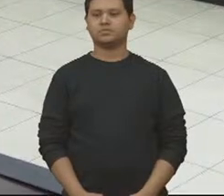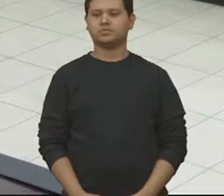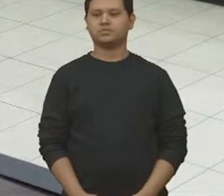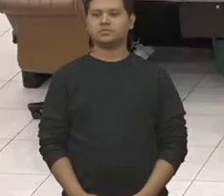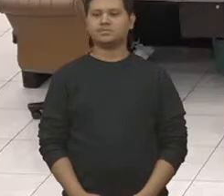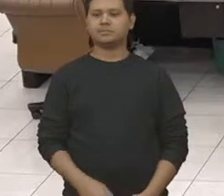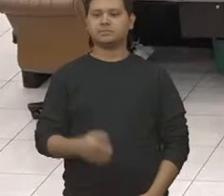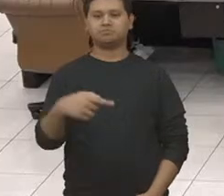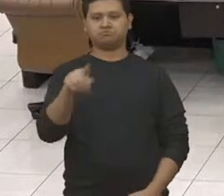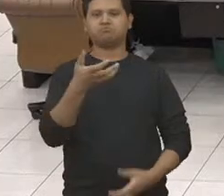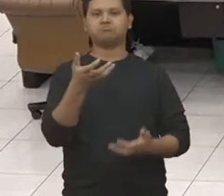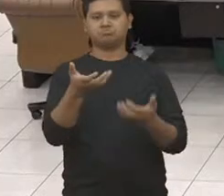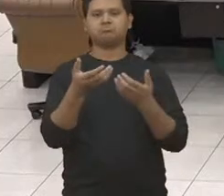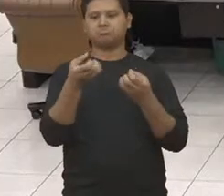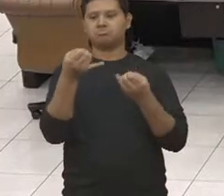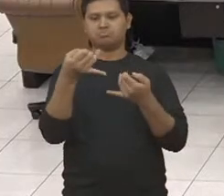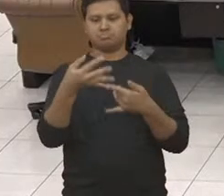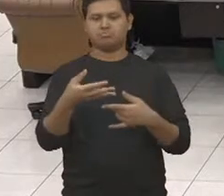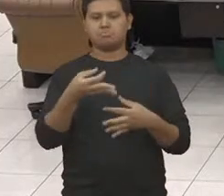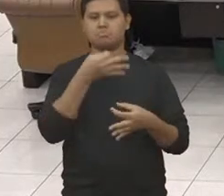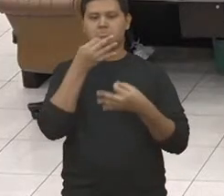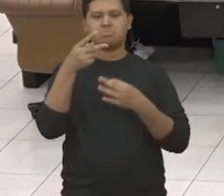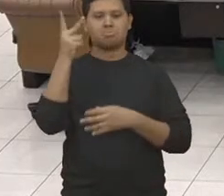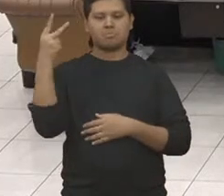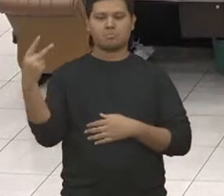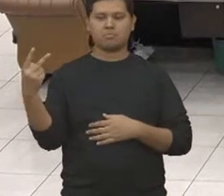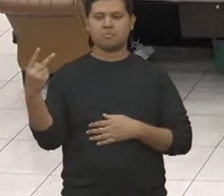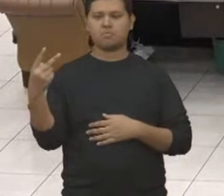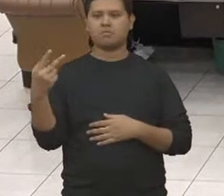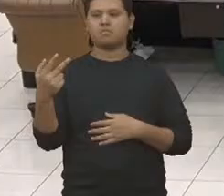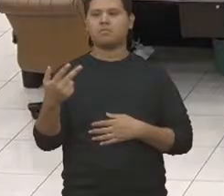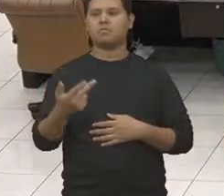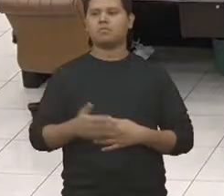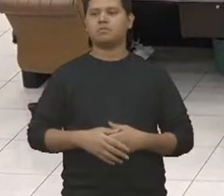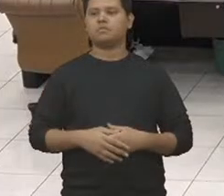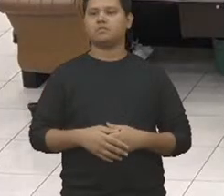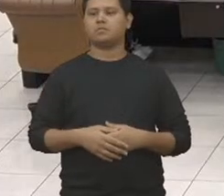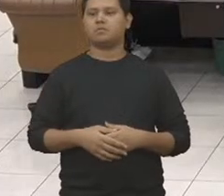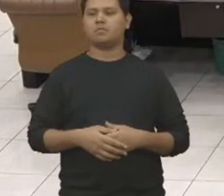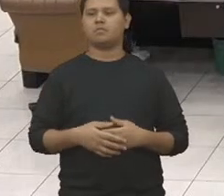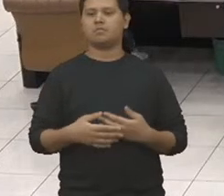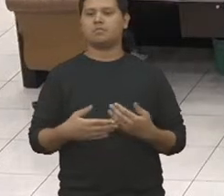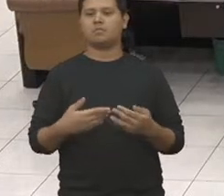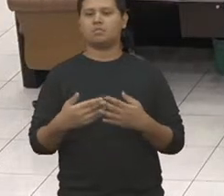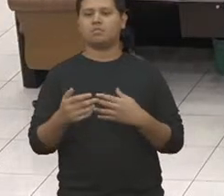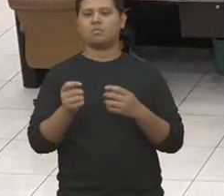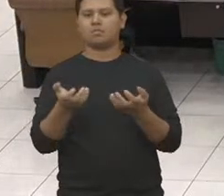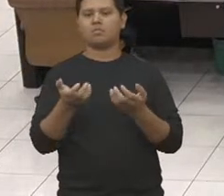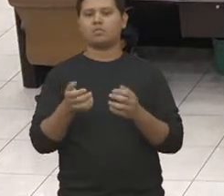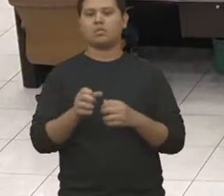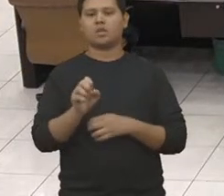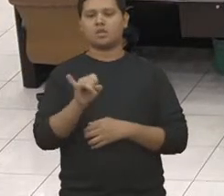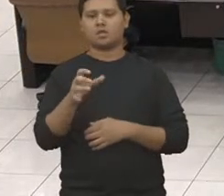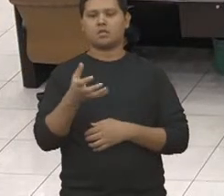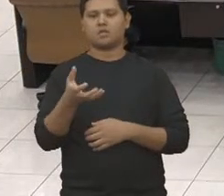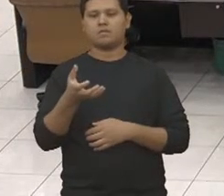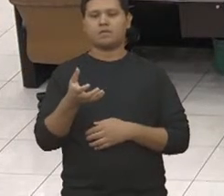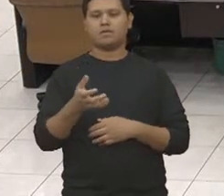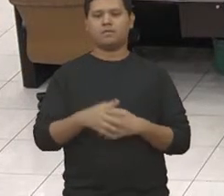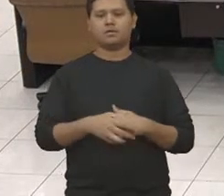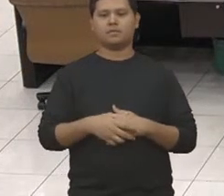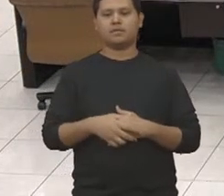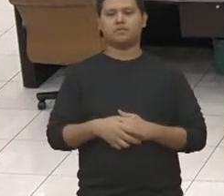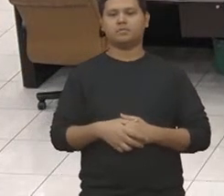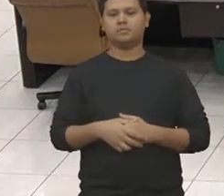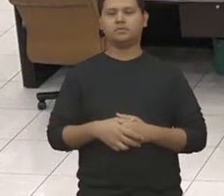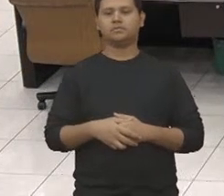Alguém mais quer fazer uma colocação, algum comentário, algum vereador, vereadora? Guilherme? Se tiver, fique à vontade aí.